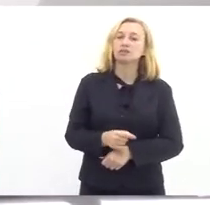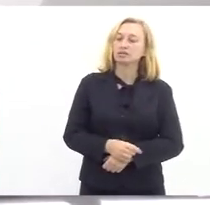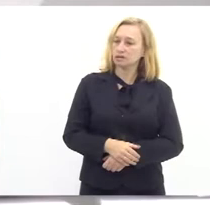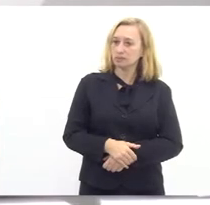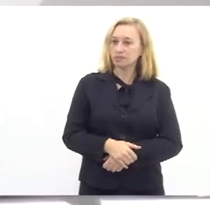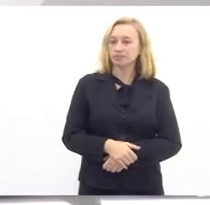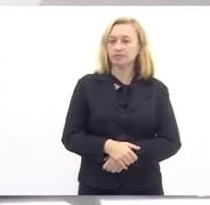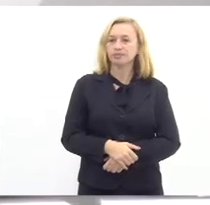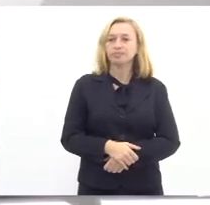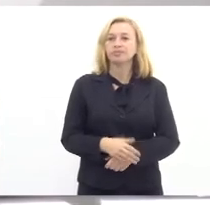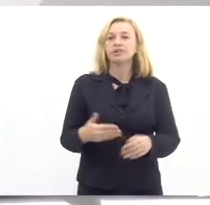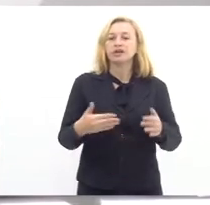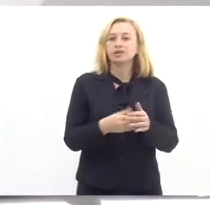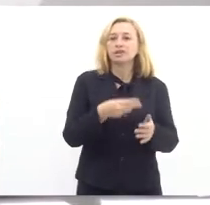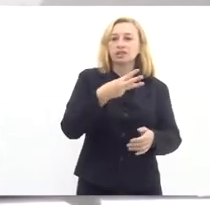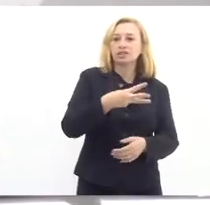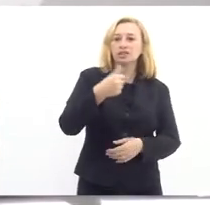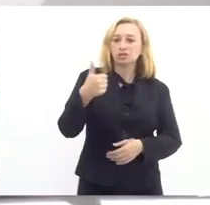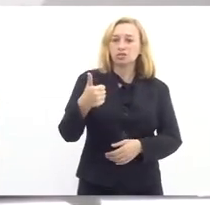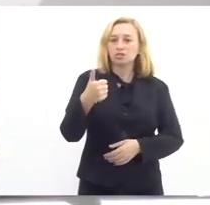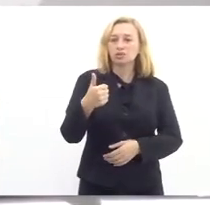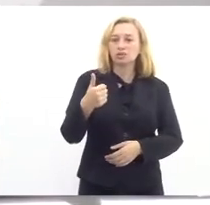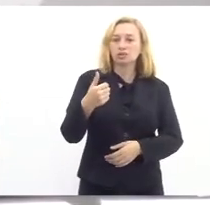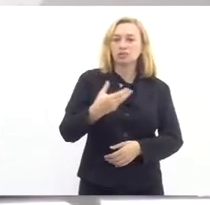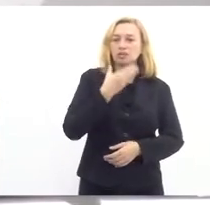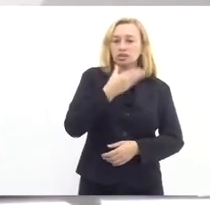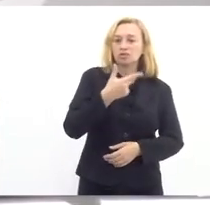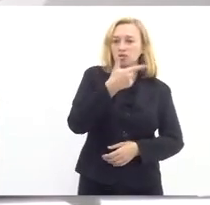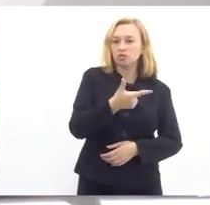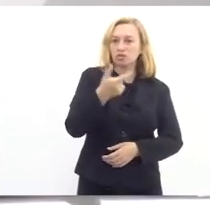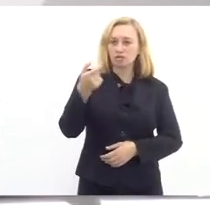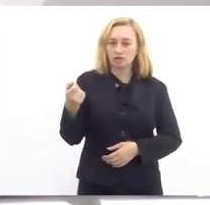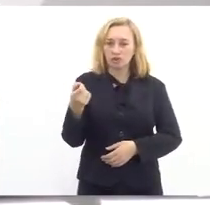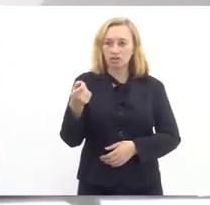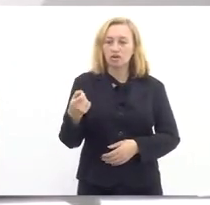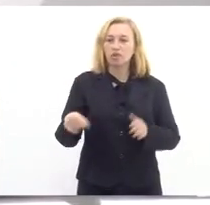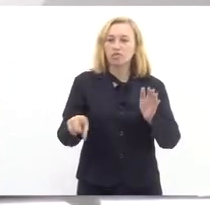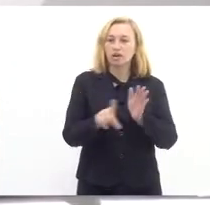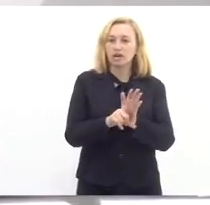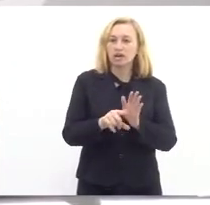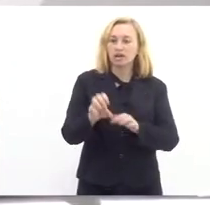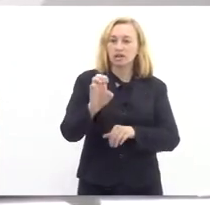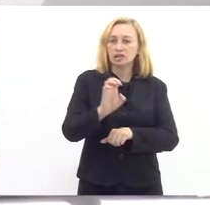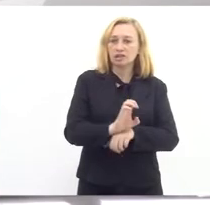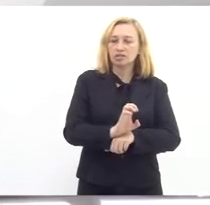calamidade pública até o dia 31 de dezembro de 2020, pela lei estadual